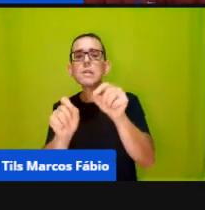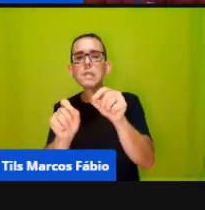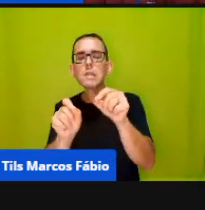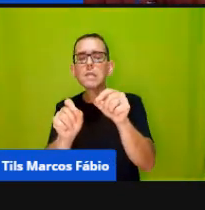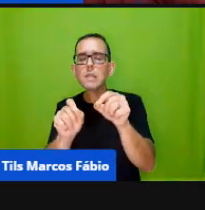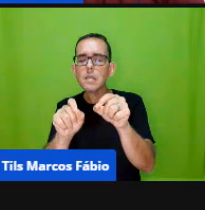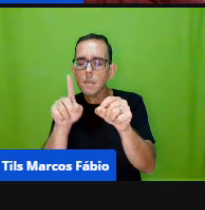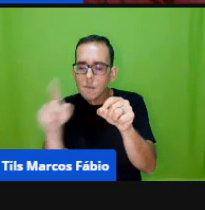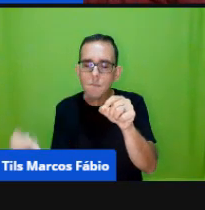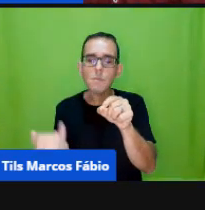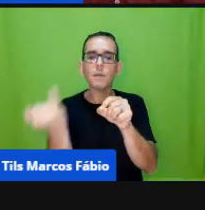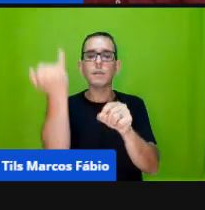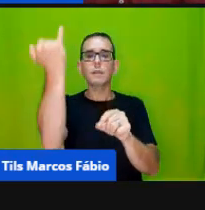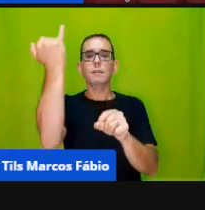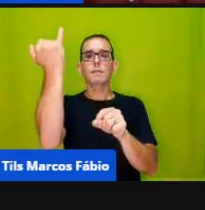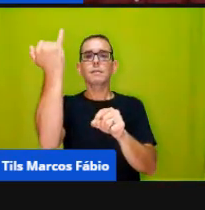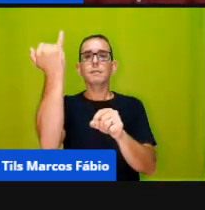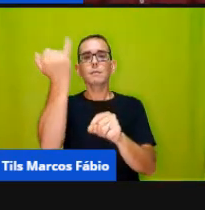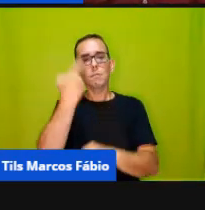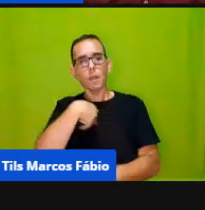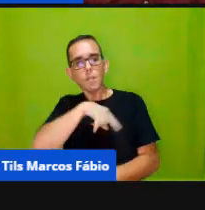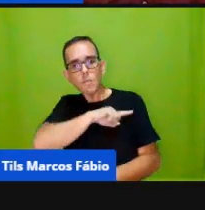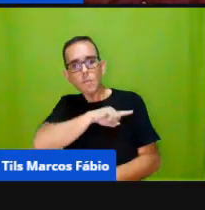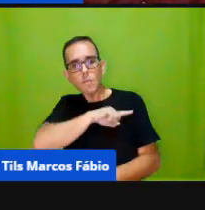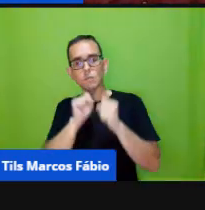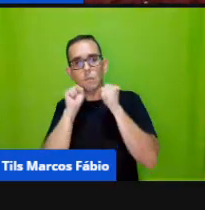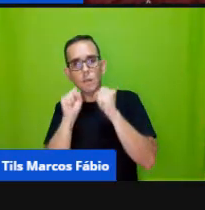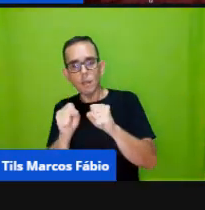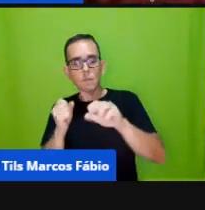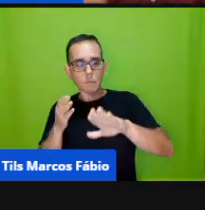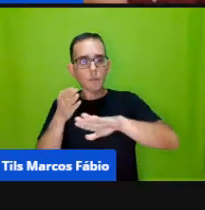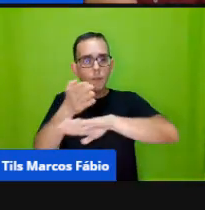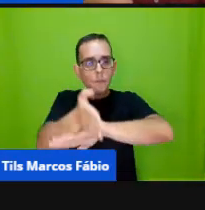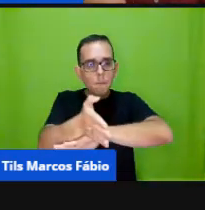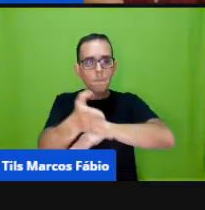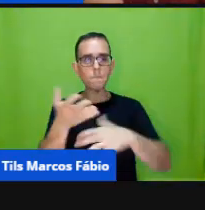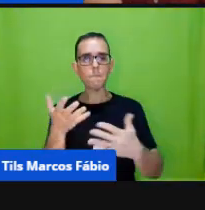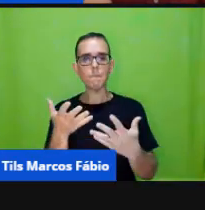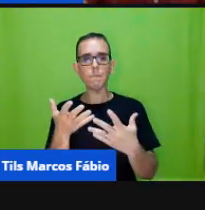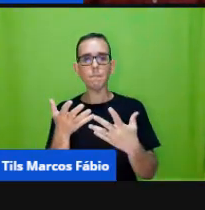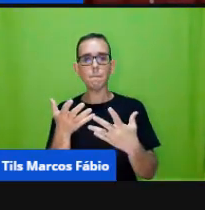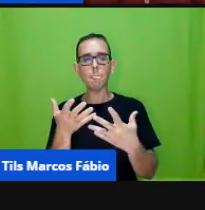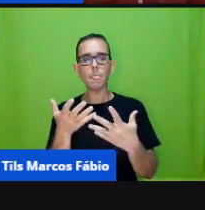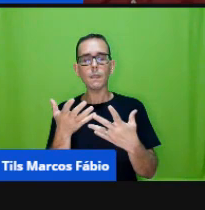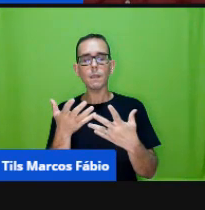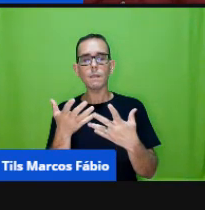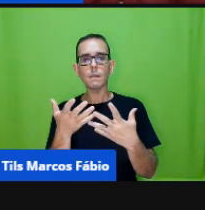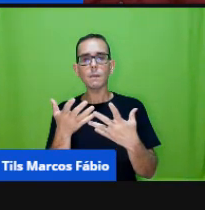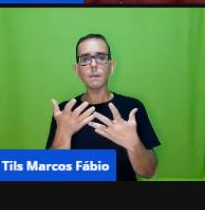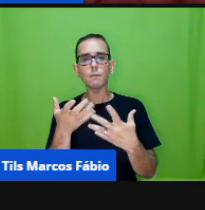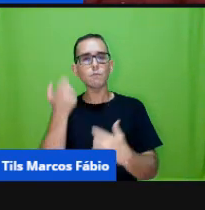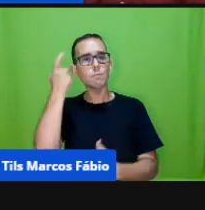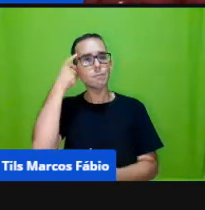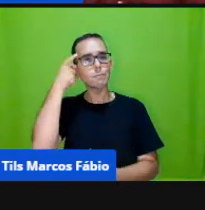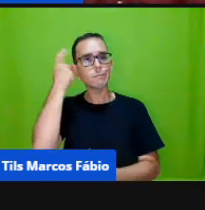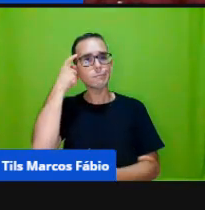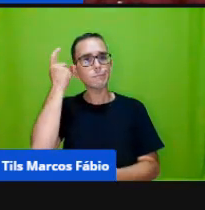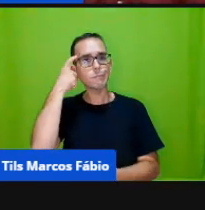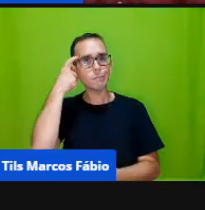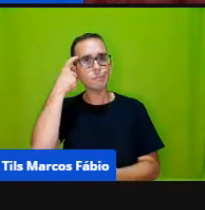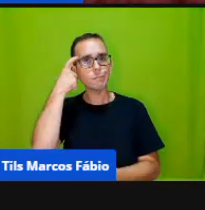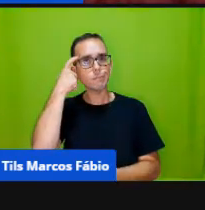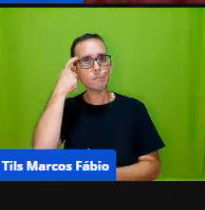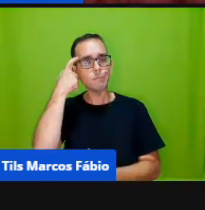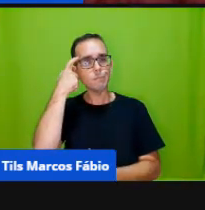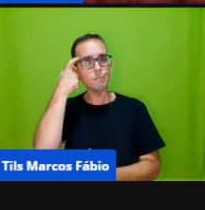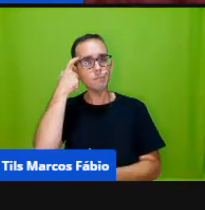extremamente importante para a gente poder entrar na questão mental, né?